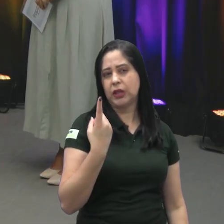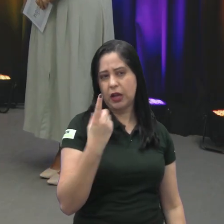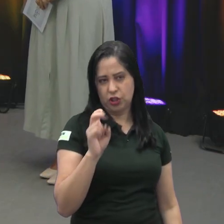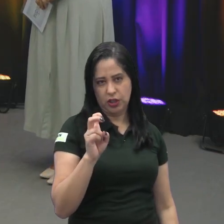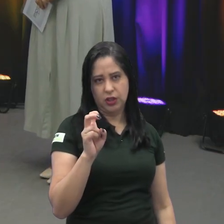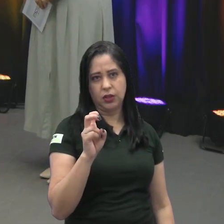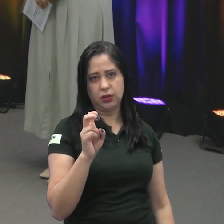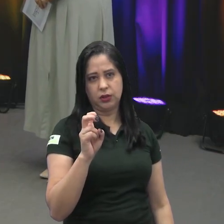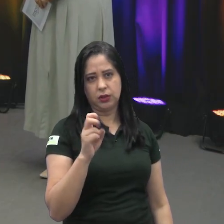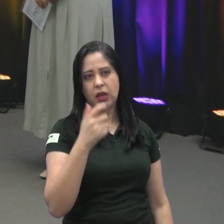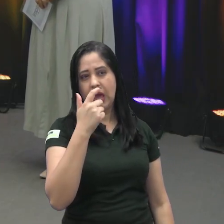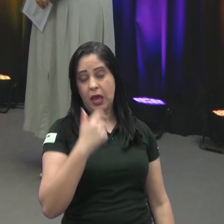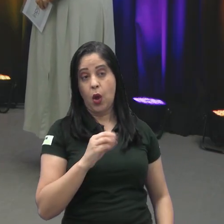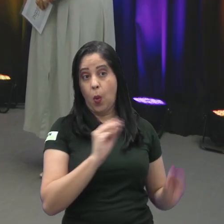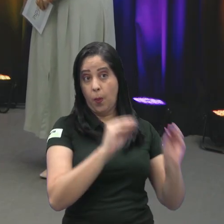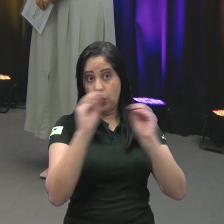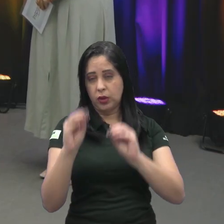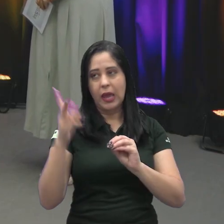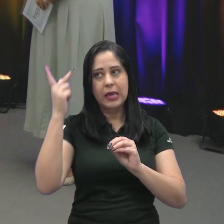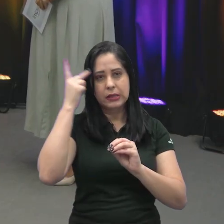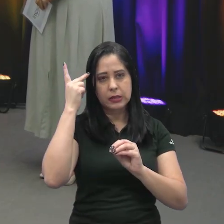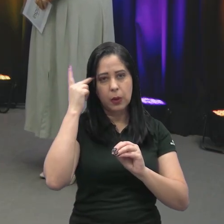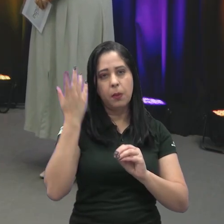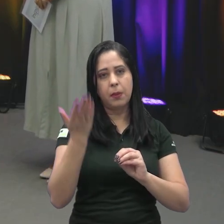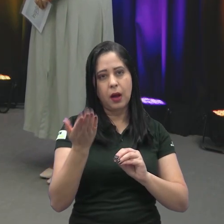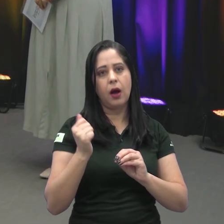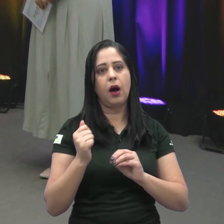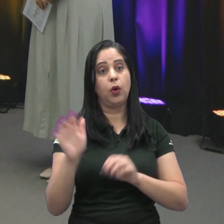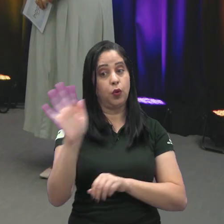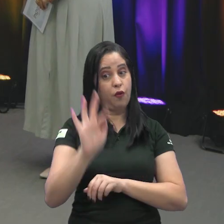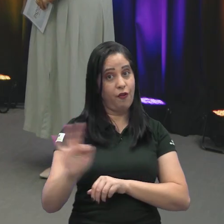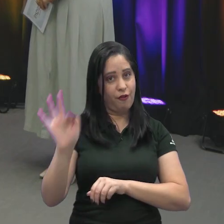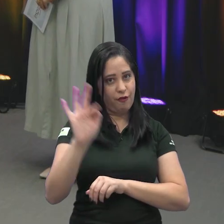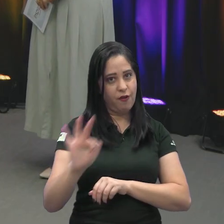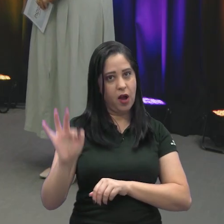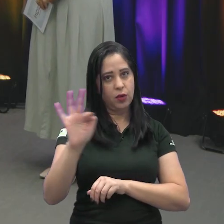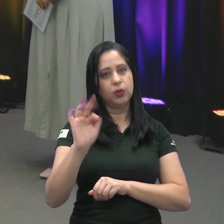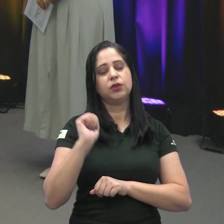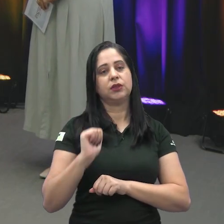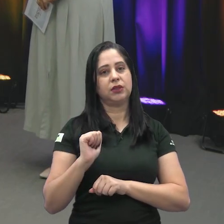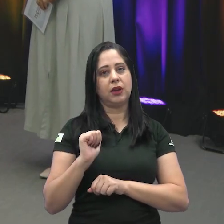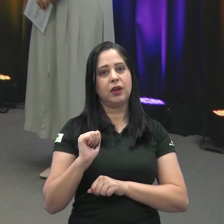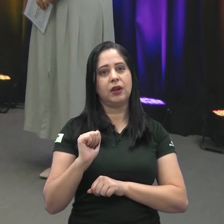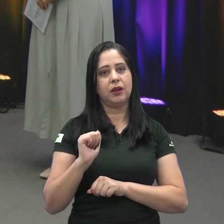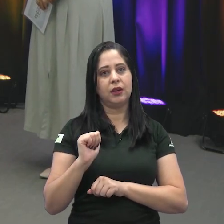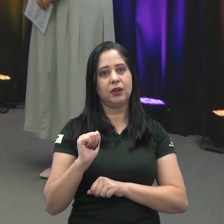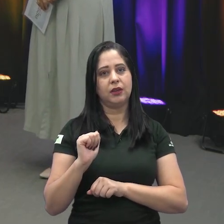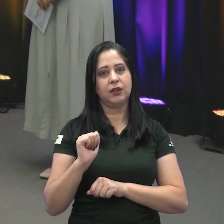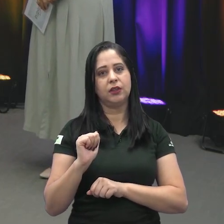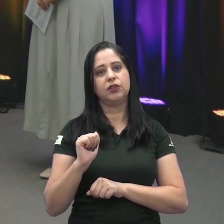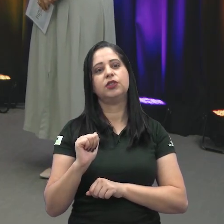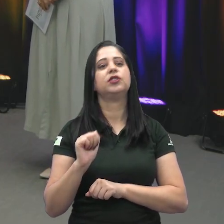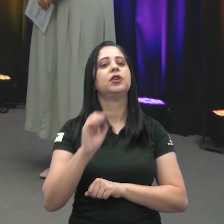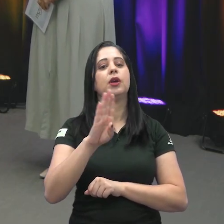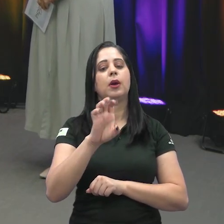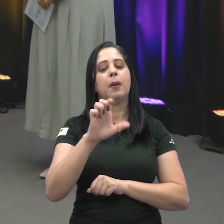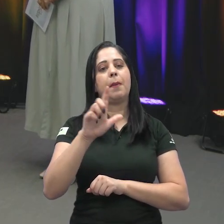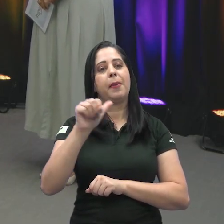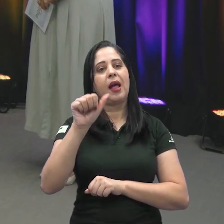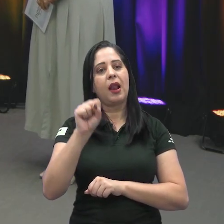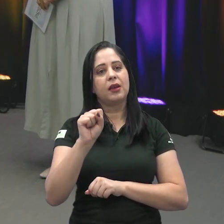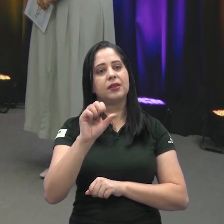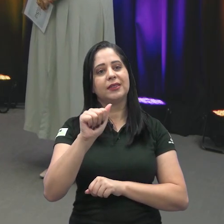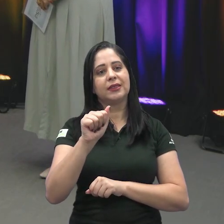anos eu já fui para São Paulo para fazer a faculdade, trabalhar lá na Faculdade de Belas Artes, né?